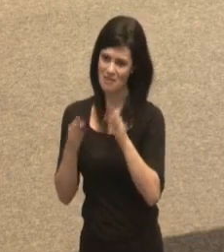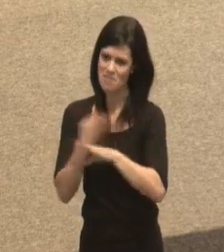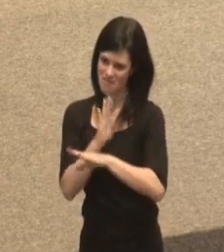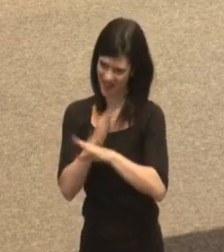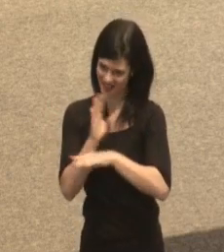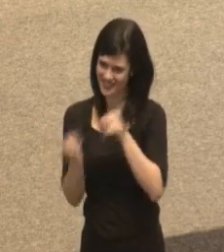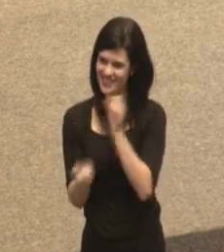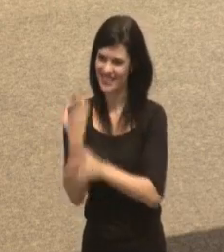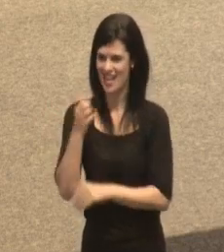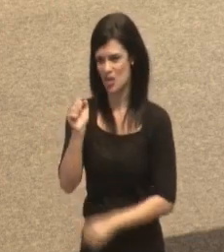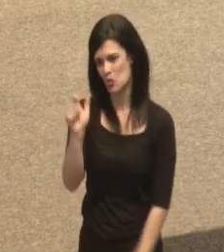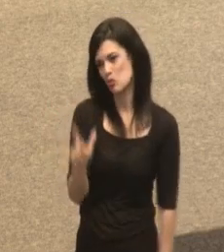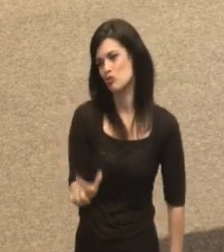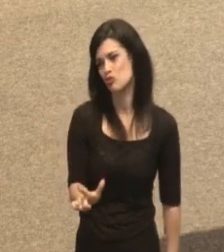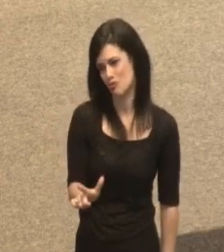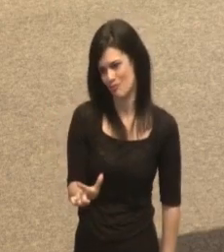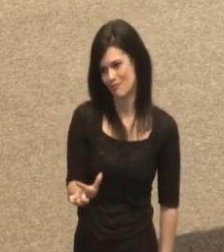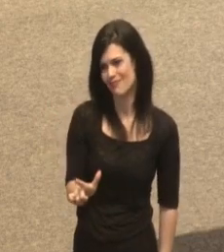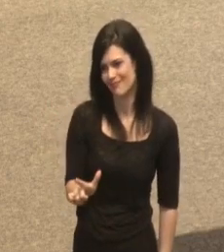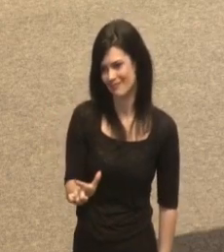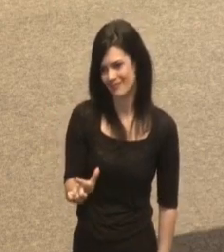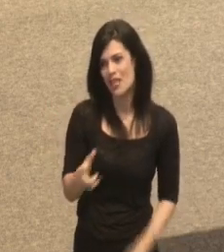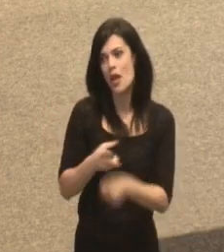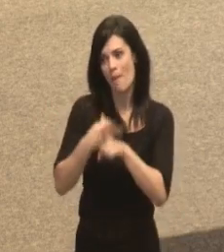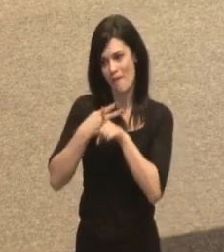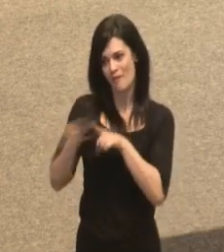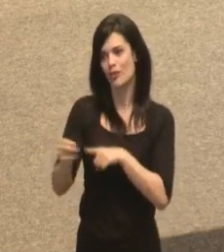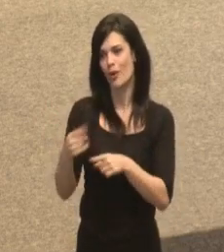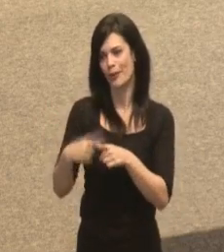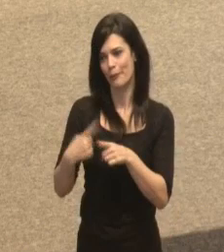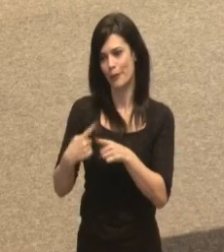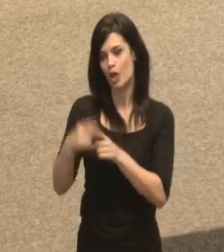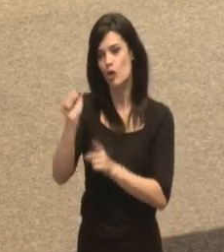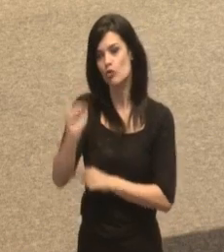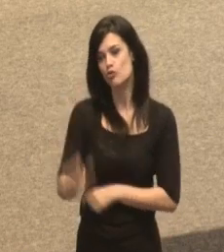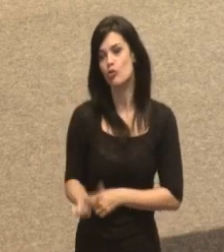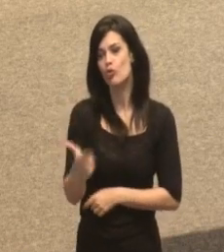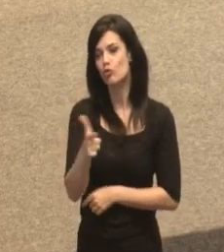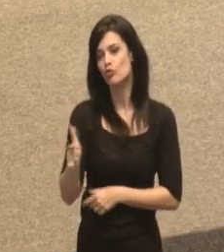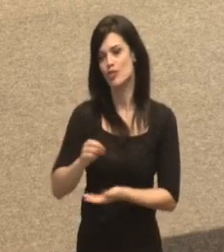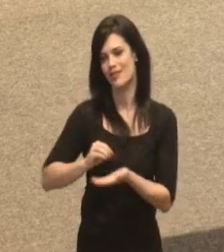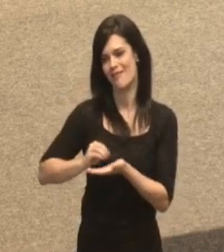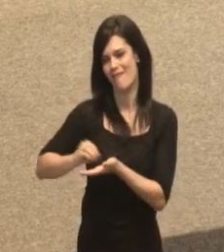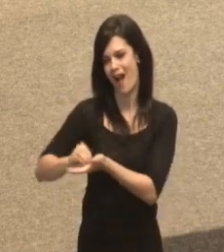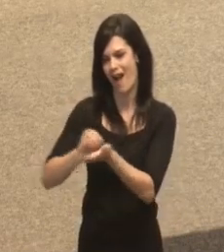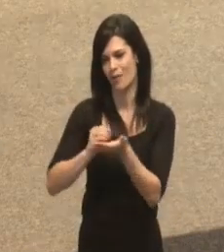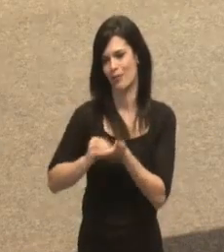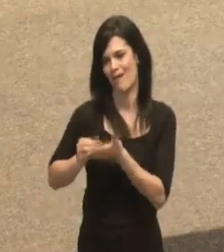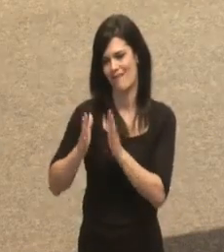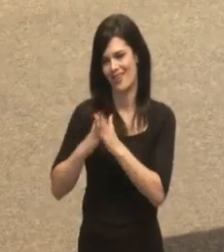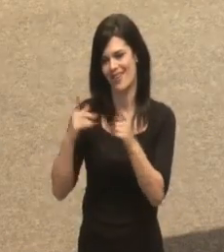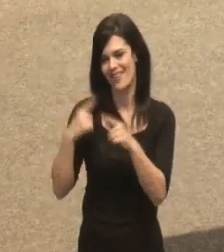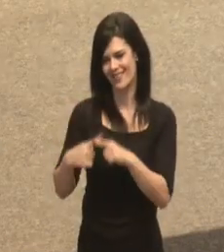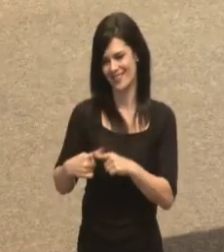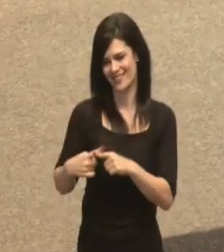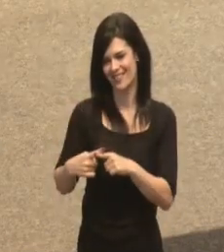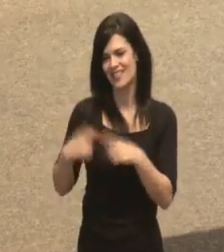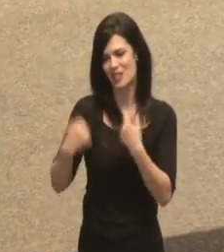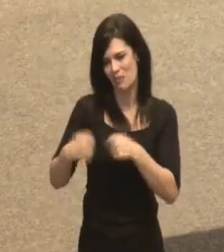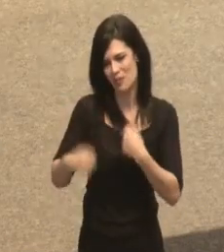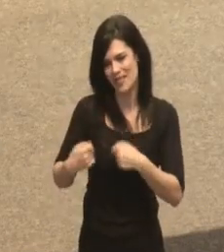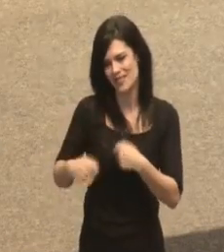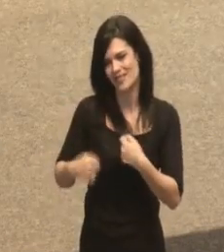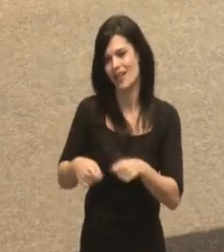irmãos, no campo missionário, é uma vitória extraordinária. Esse ano começamos o Radical lá no Rio Grande do Sul, a multiplicação de